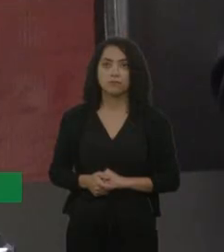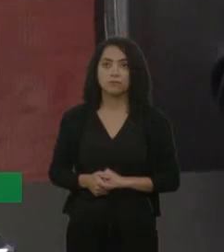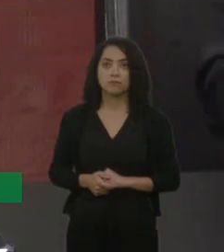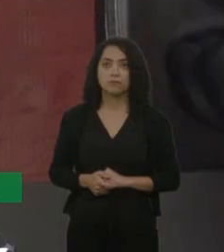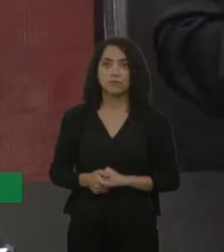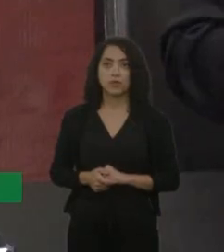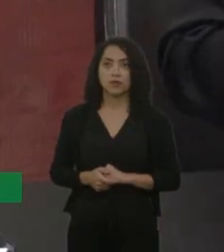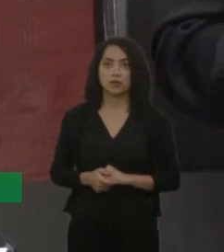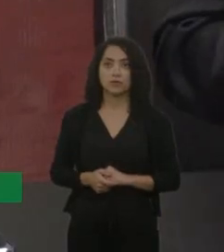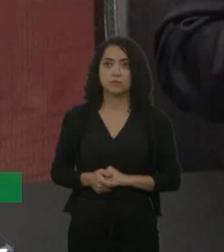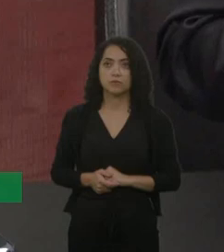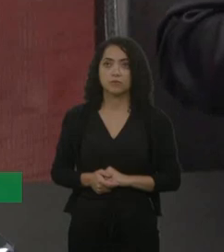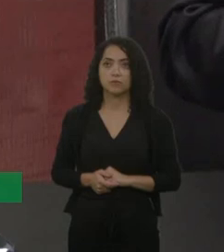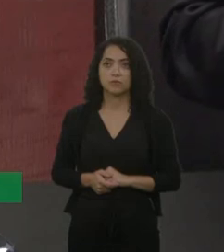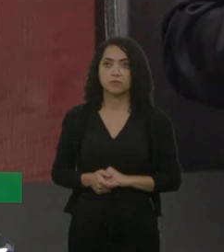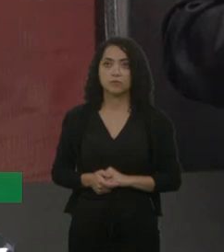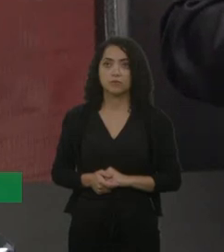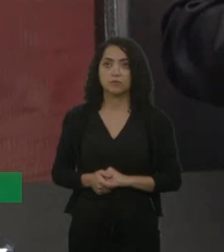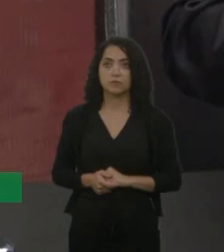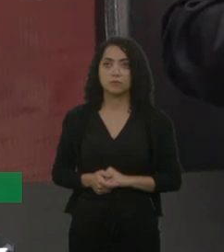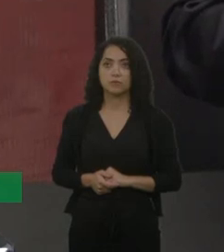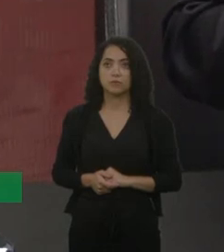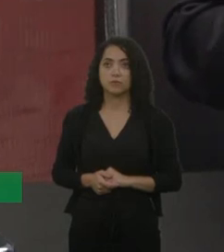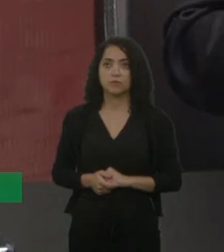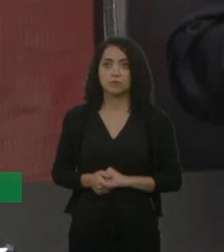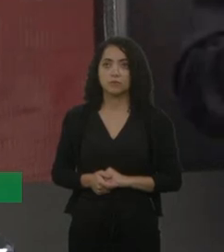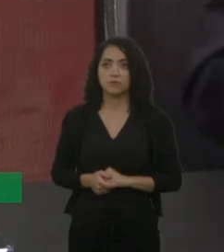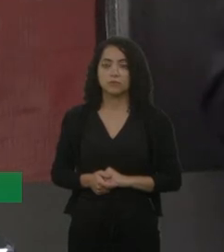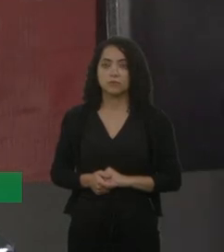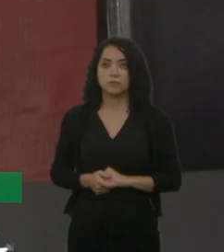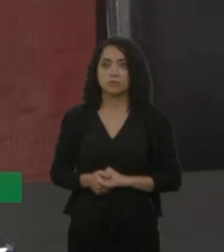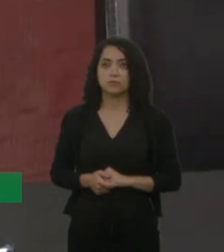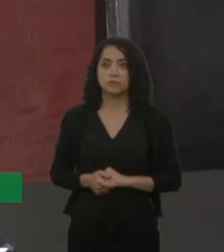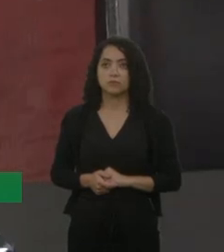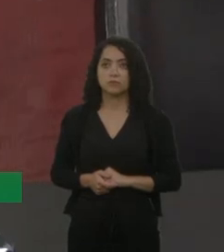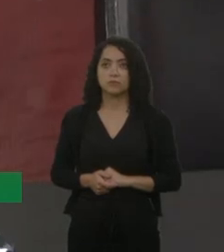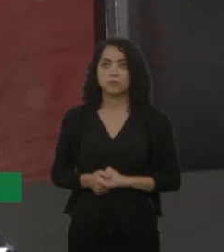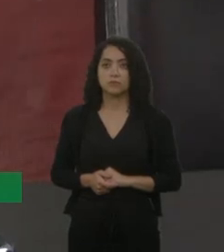Minha fala é curtinha, mas eu precisava falar um pouquinho sobre isso.